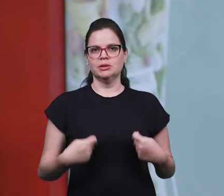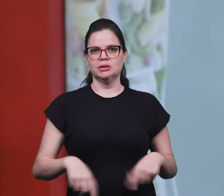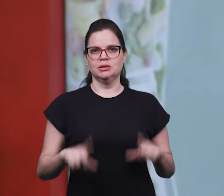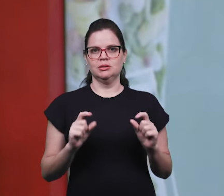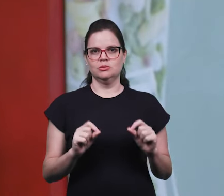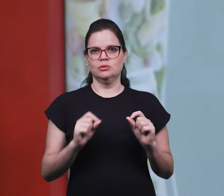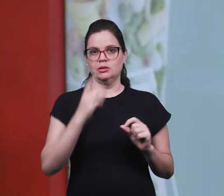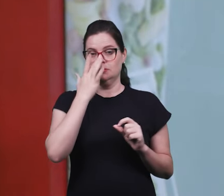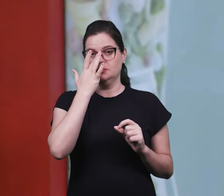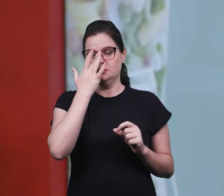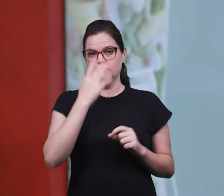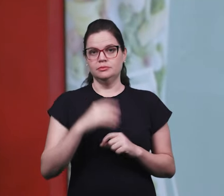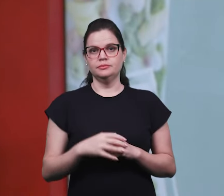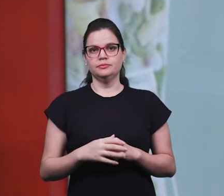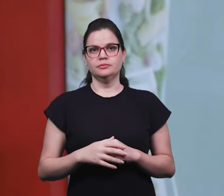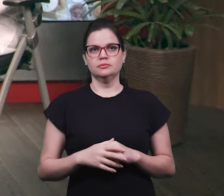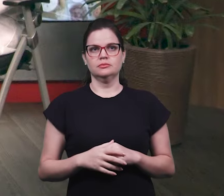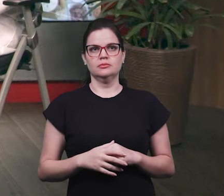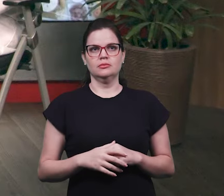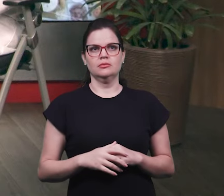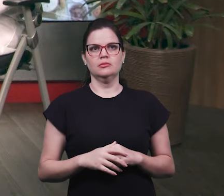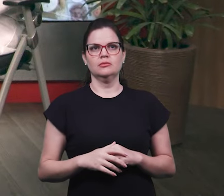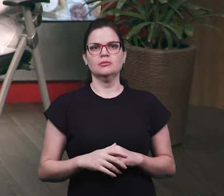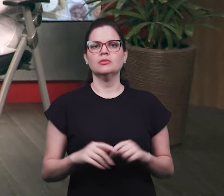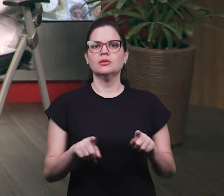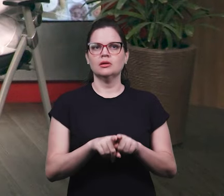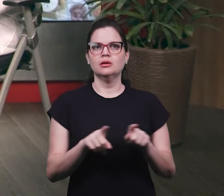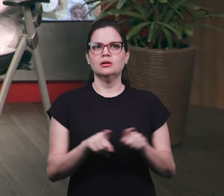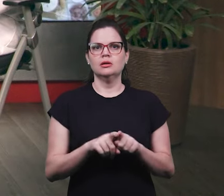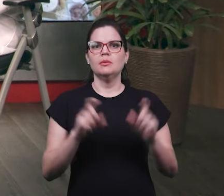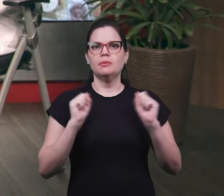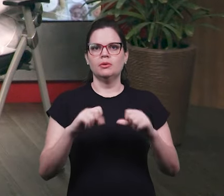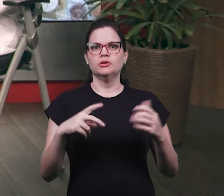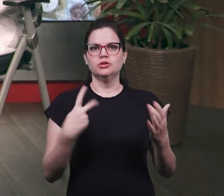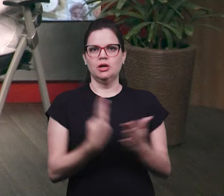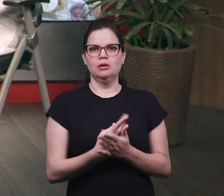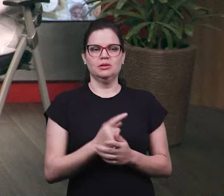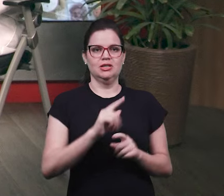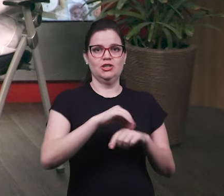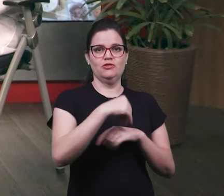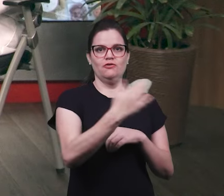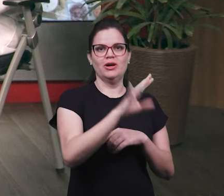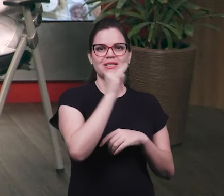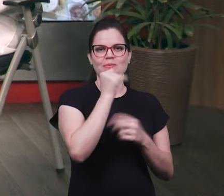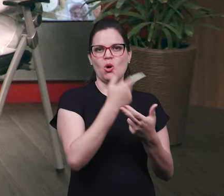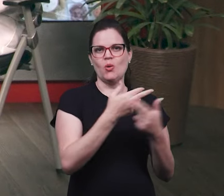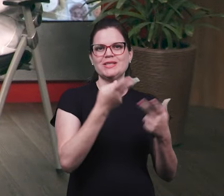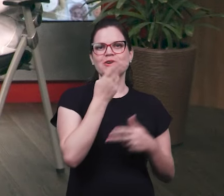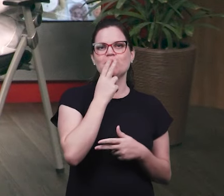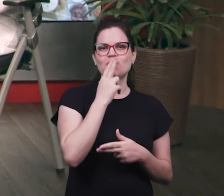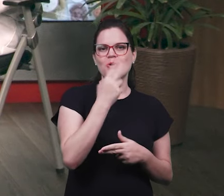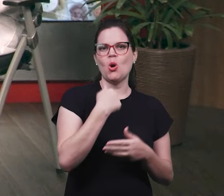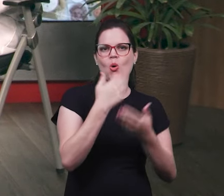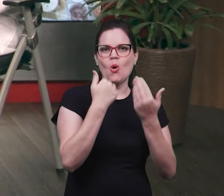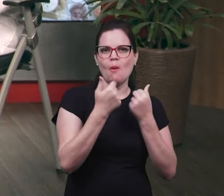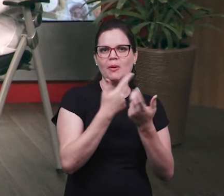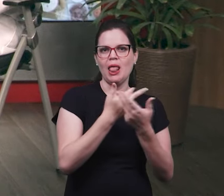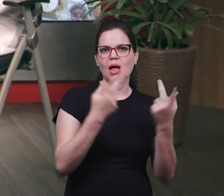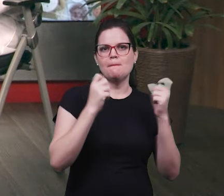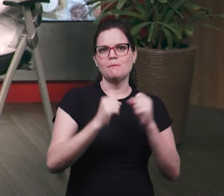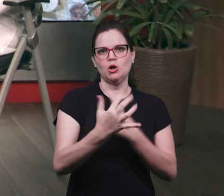que esses fatores externos influenciem nos fatores internos entendi e em relação